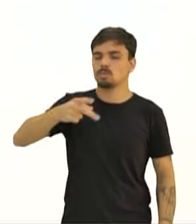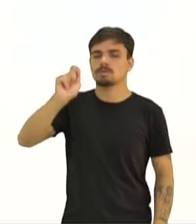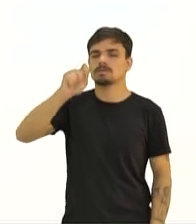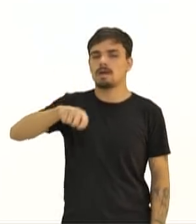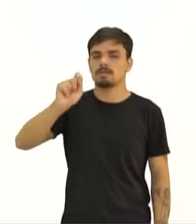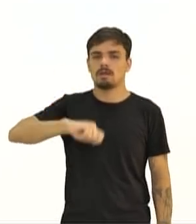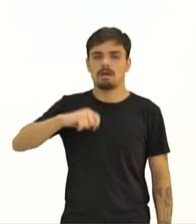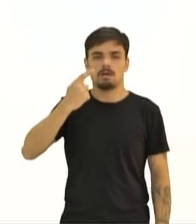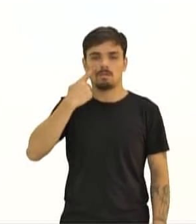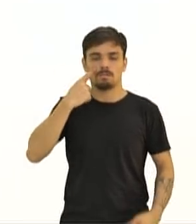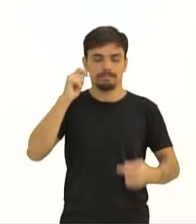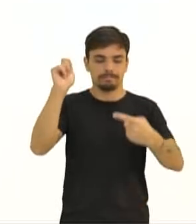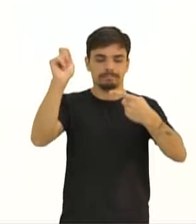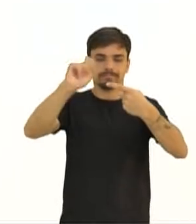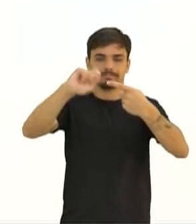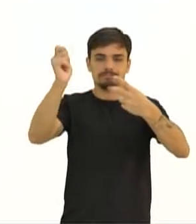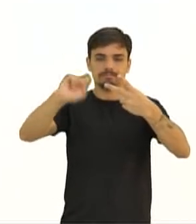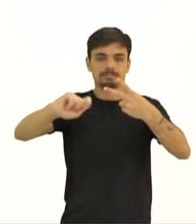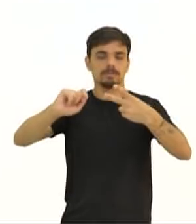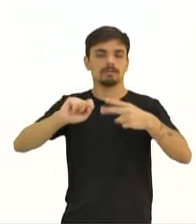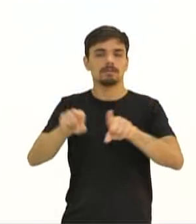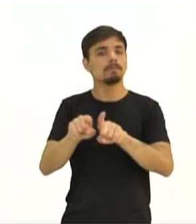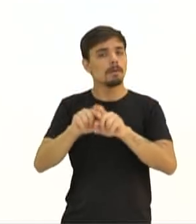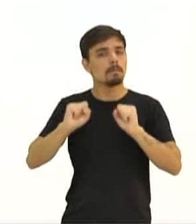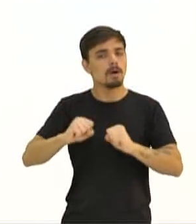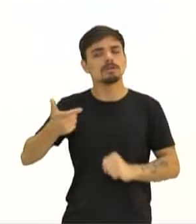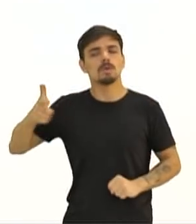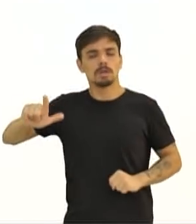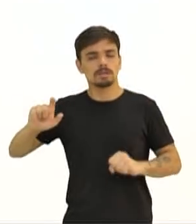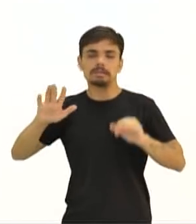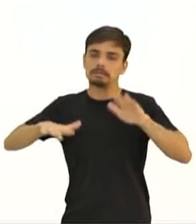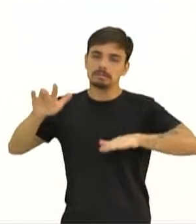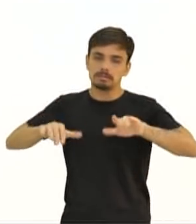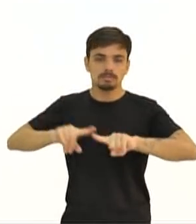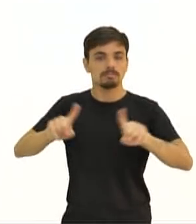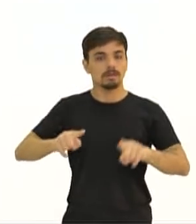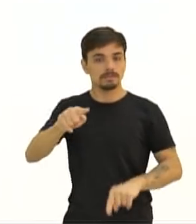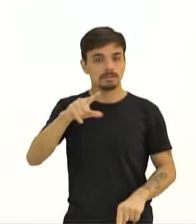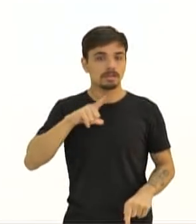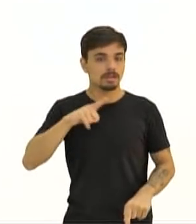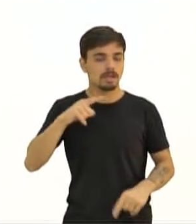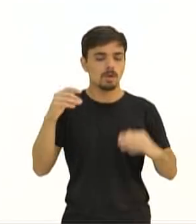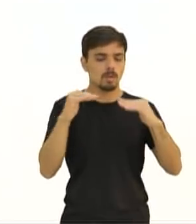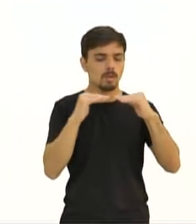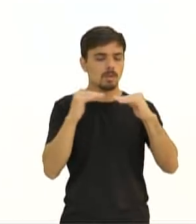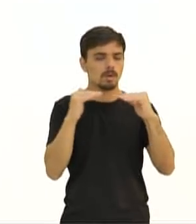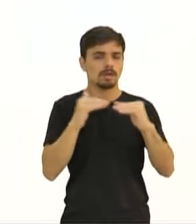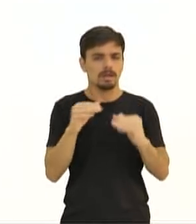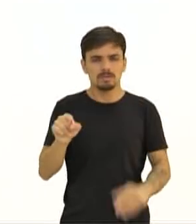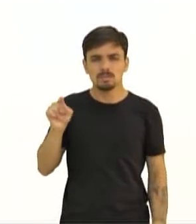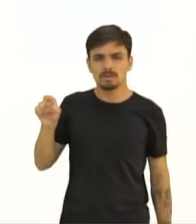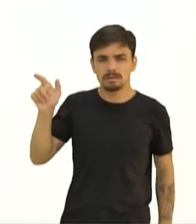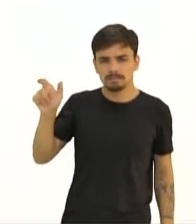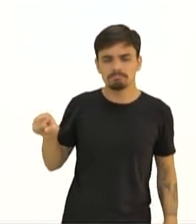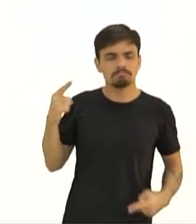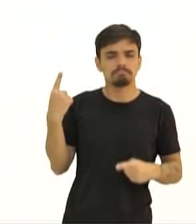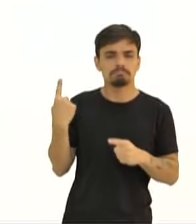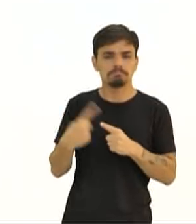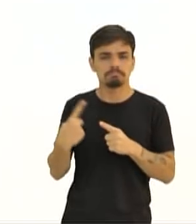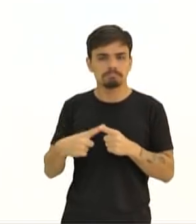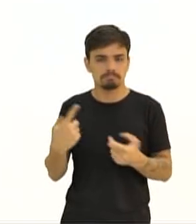vocês. Pode ser que tenha outra possibilidade. Você concorda com ele? Por